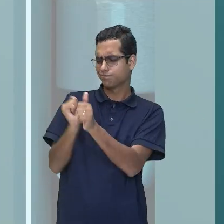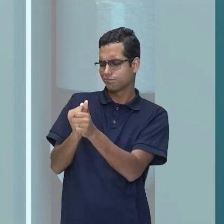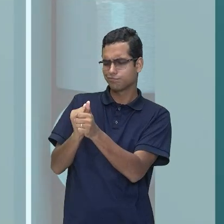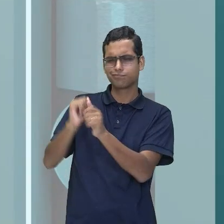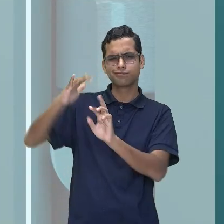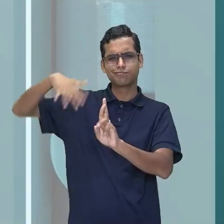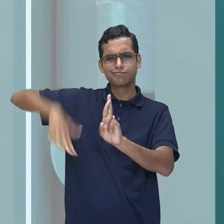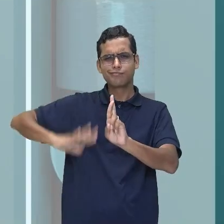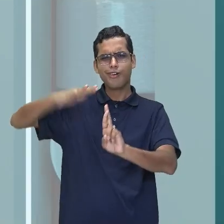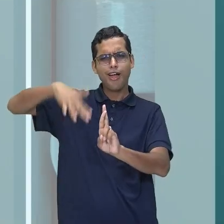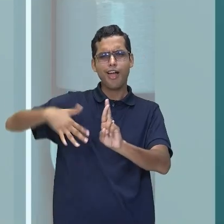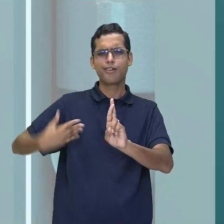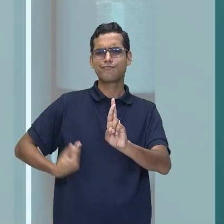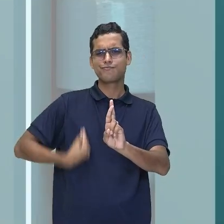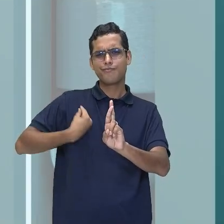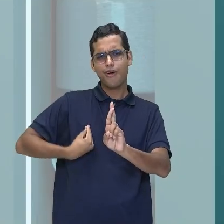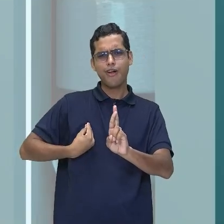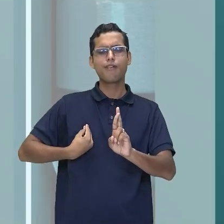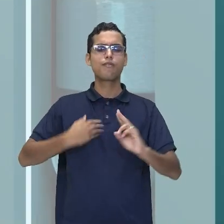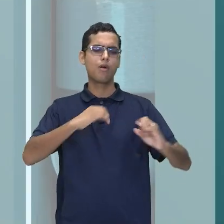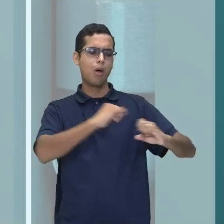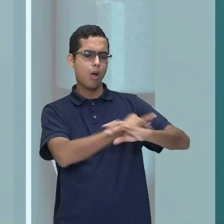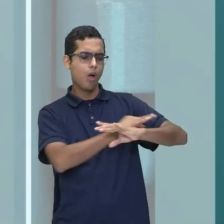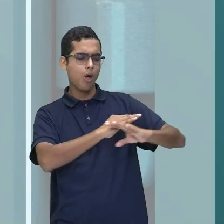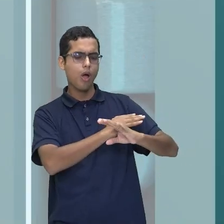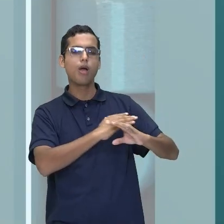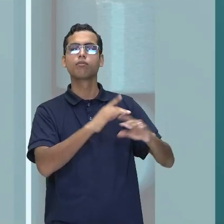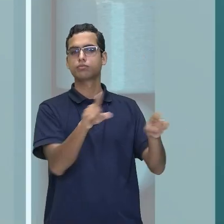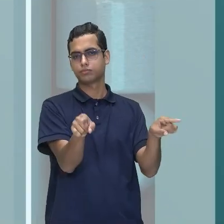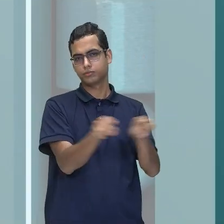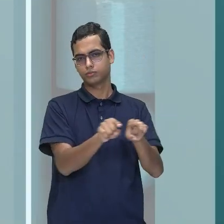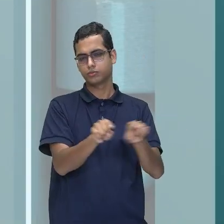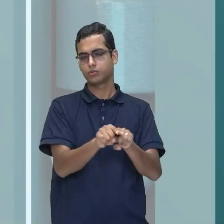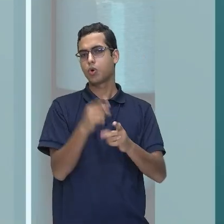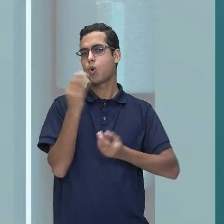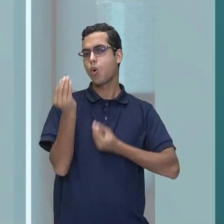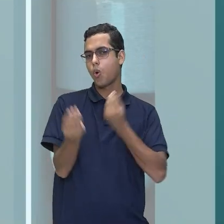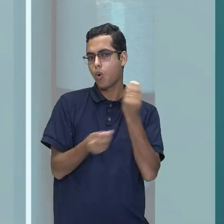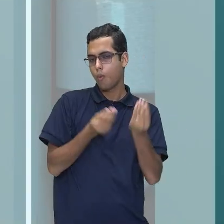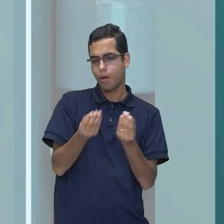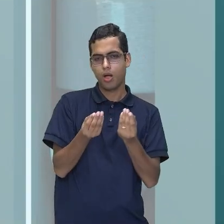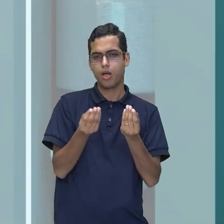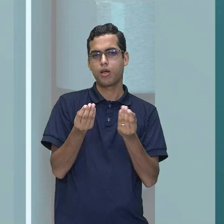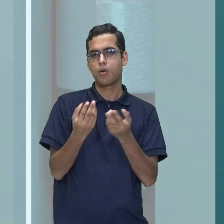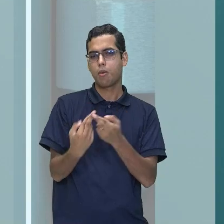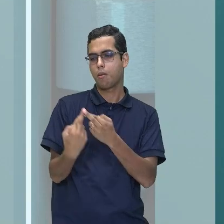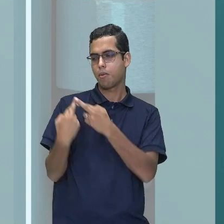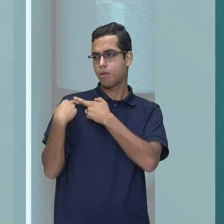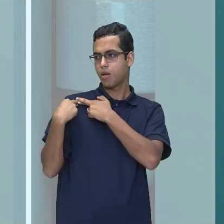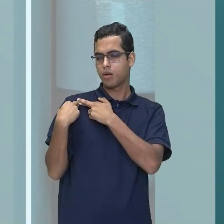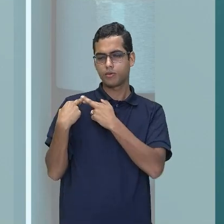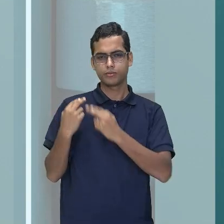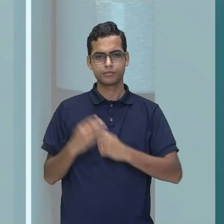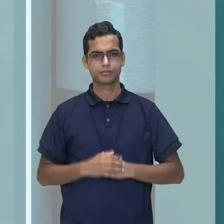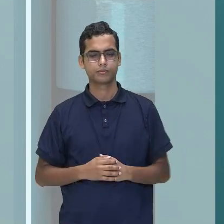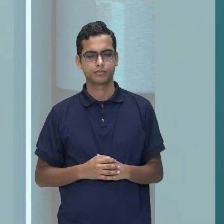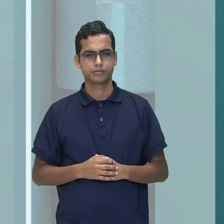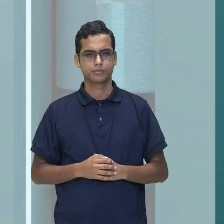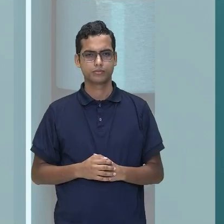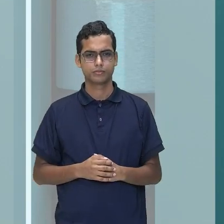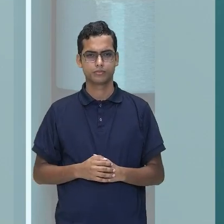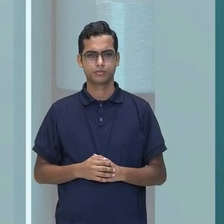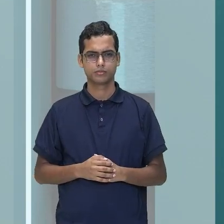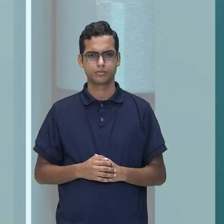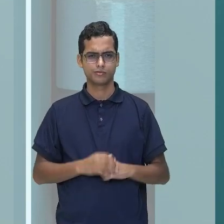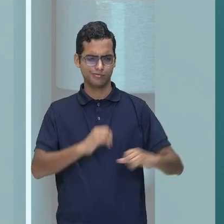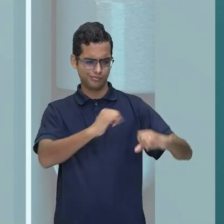ribeirinha e urbana também, né? Porque a gente não pode também deixar de lado a realidade